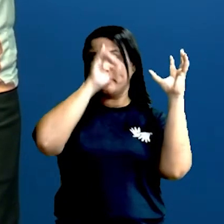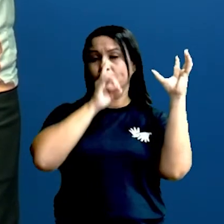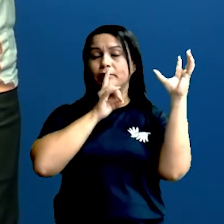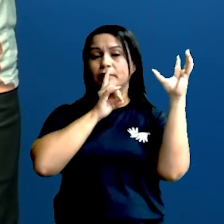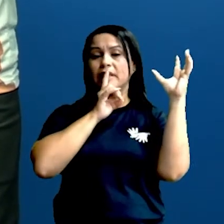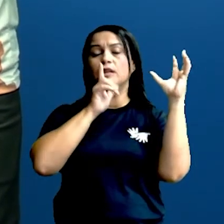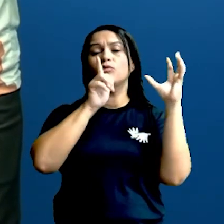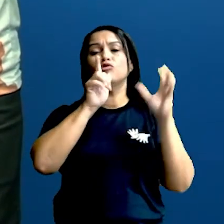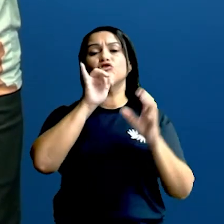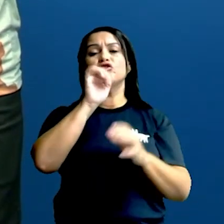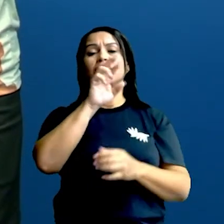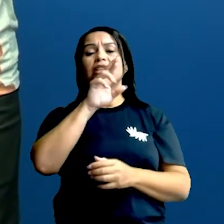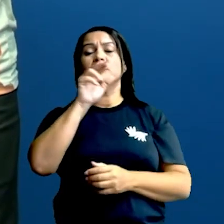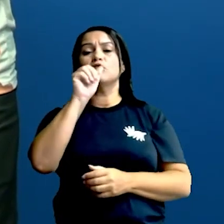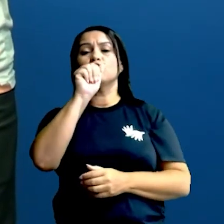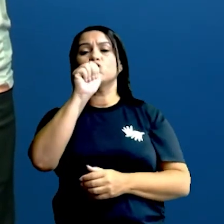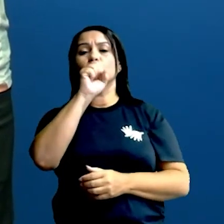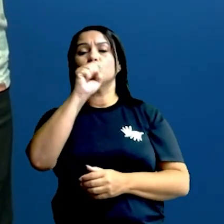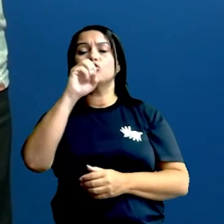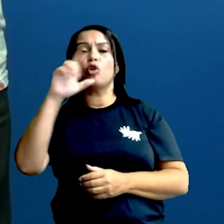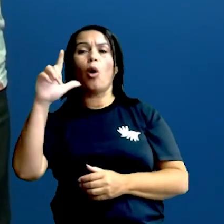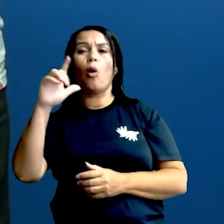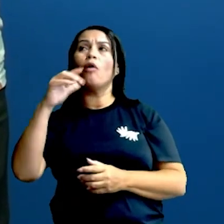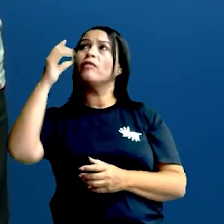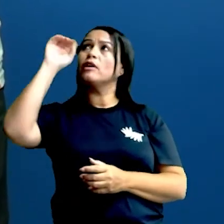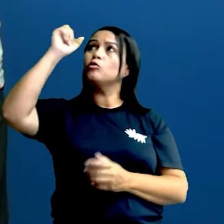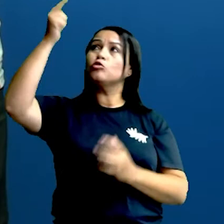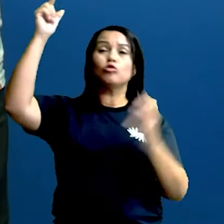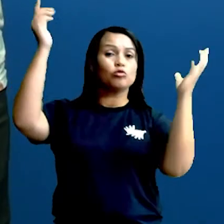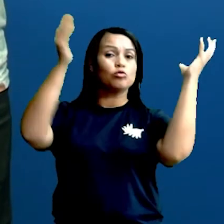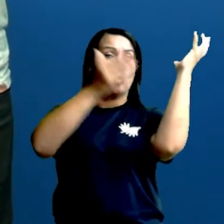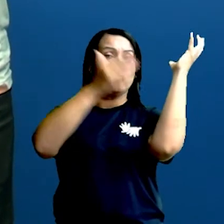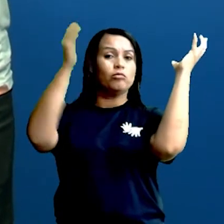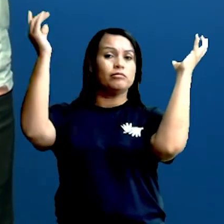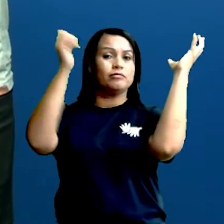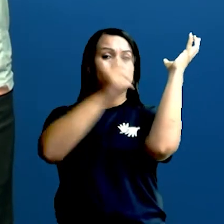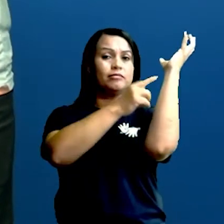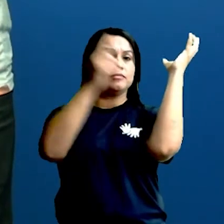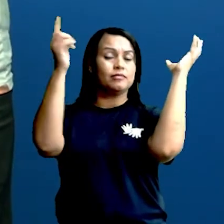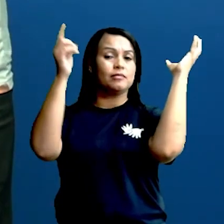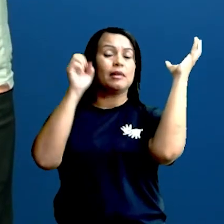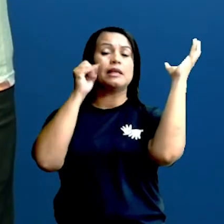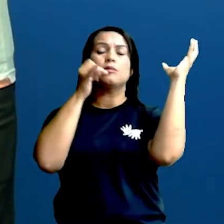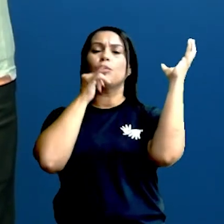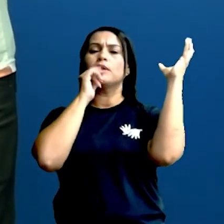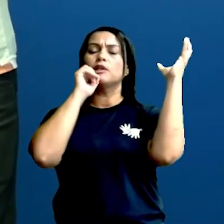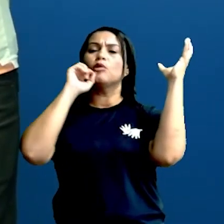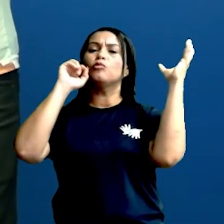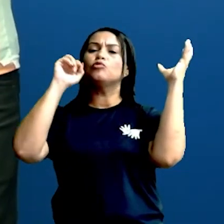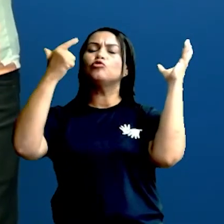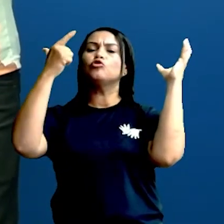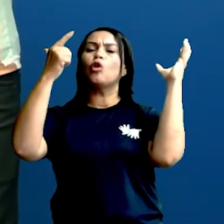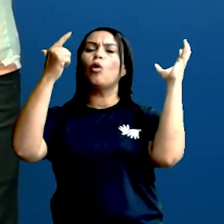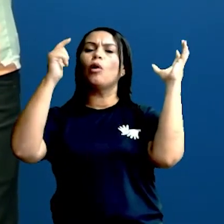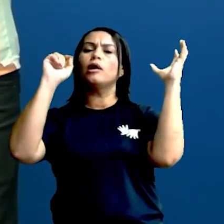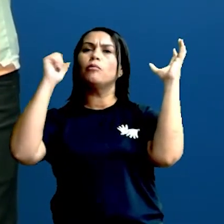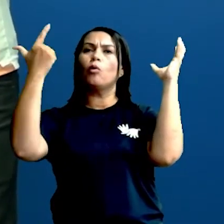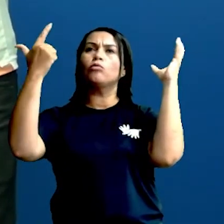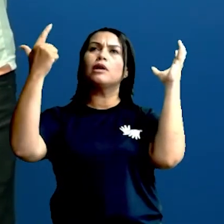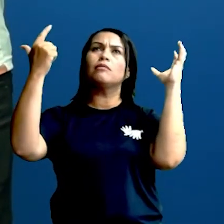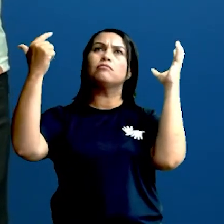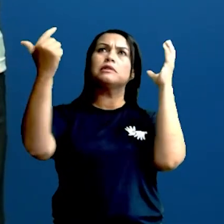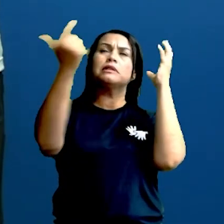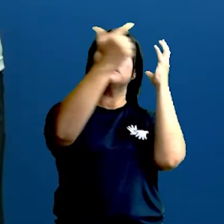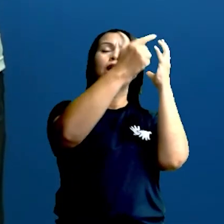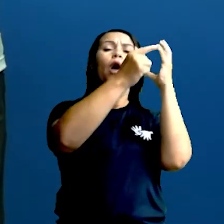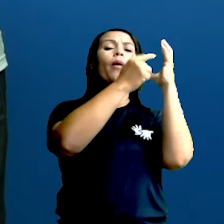o girassol vai ficar em direção àquela luz solar. Se o raio do sol muda de direção, ele vai também